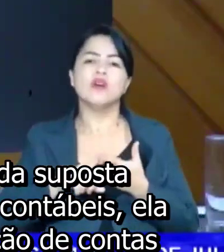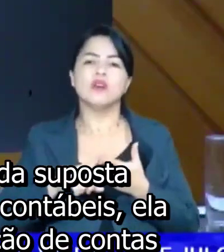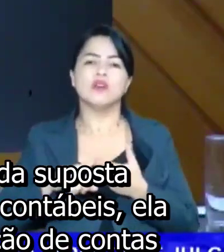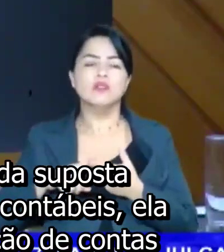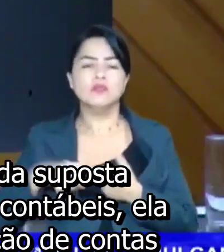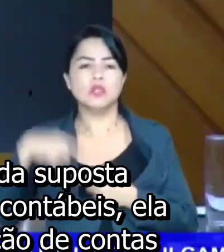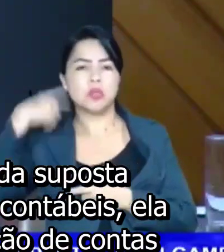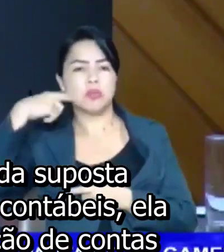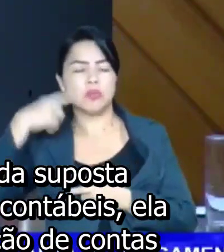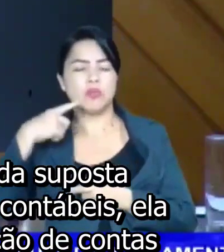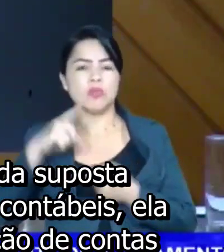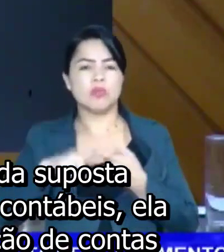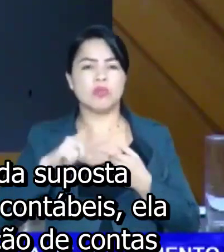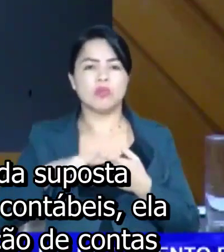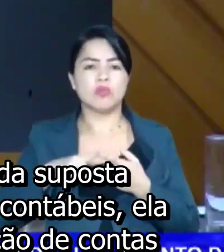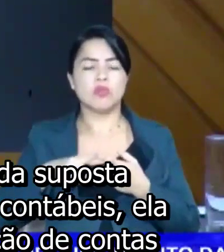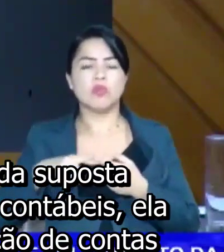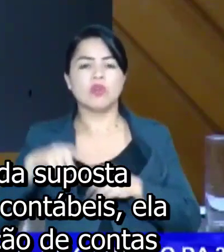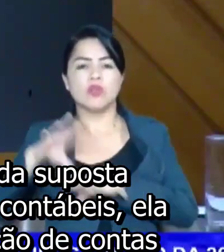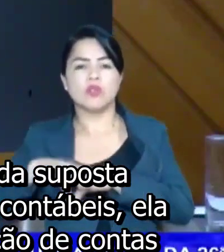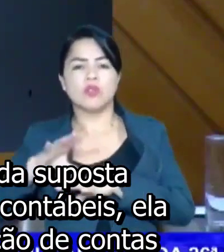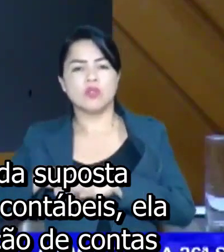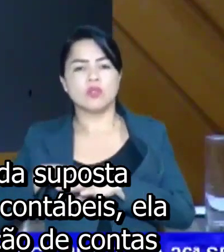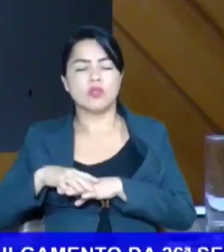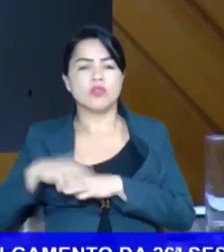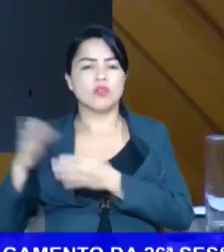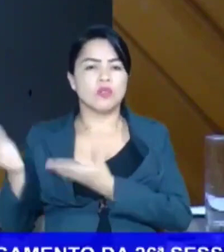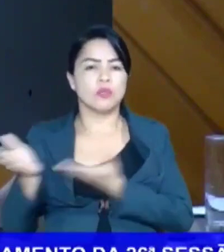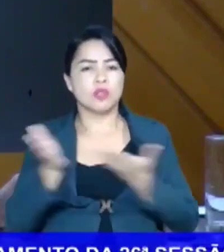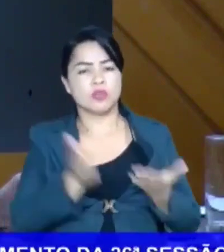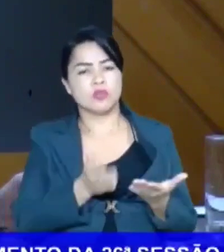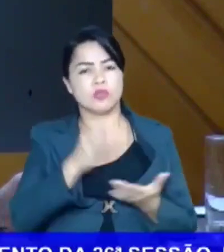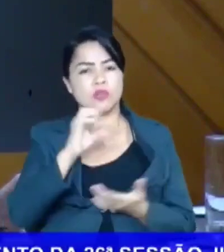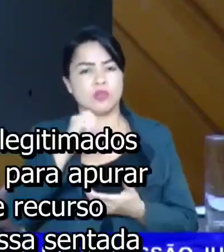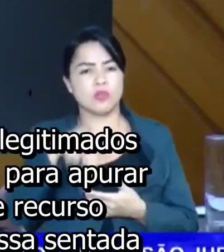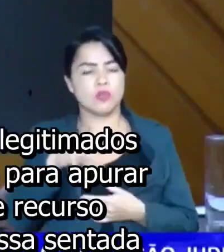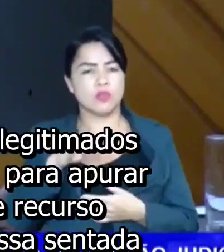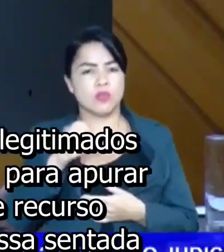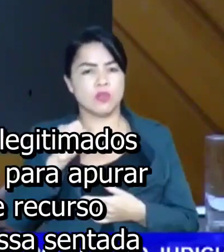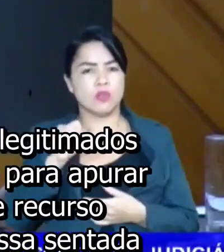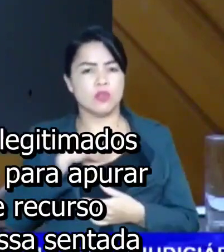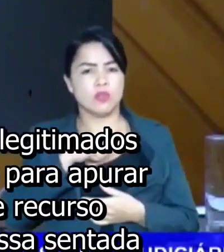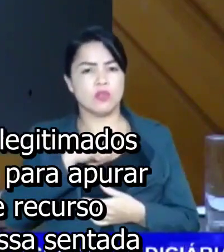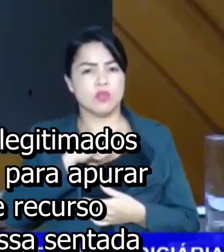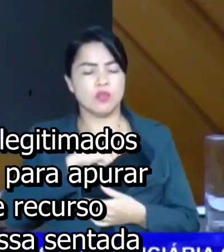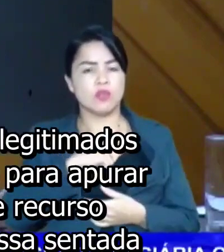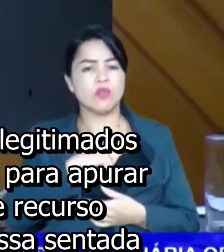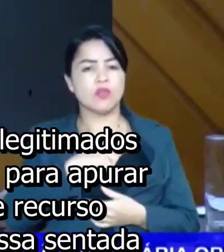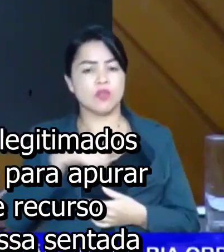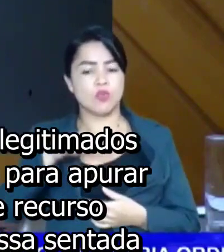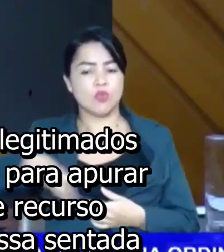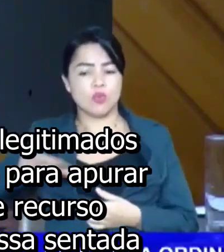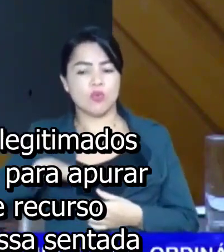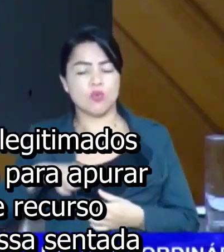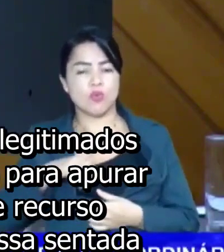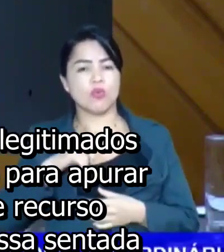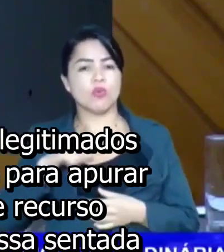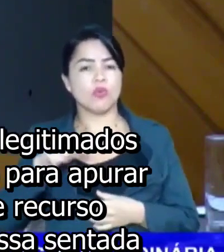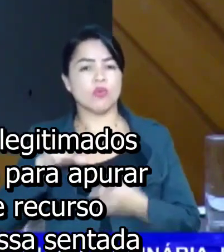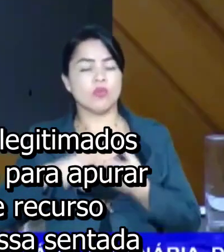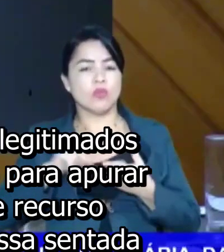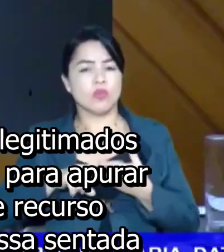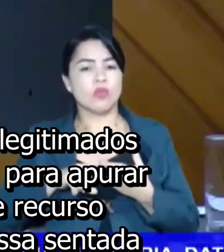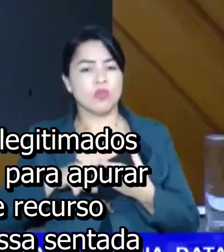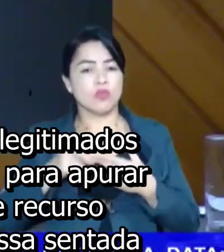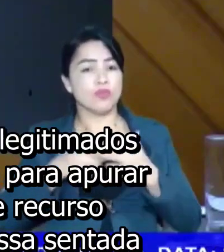contábeis, ela não encontra guarida no âmbito do processo de prestação de contas. devendo, acaso entenda o órgão ministerial e demais